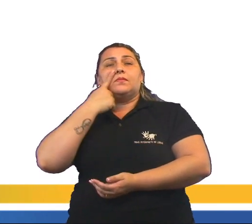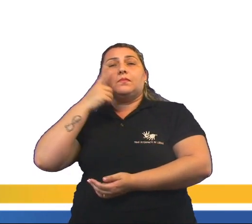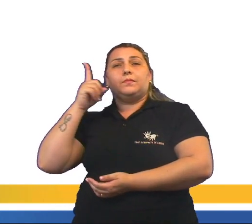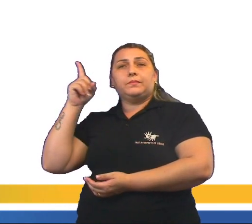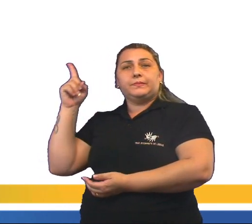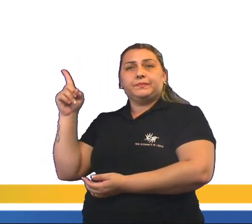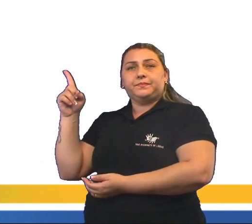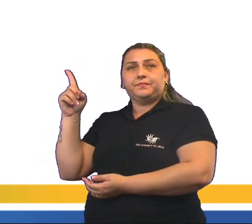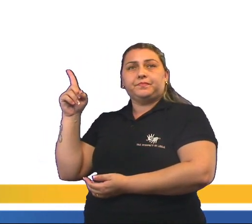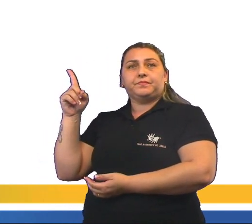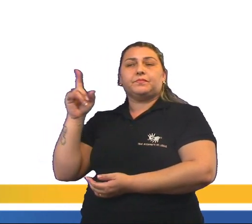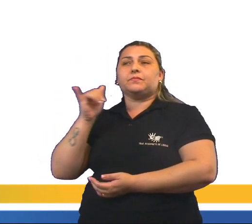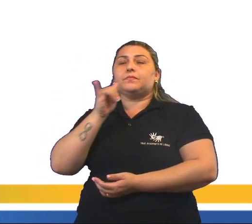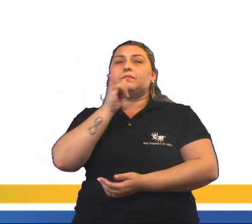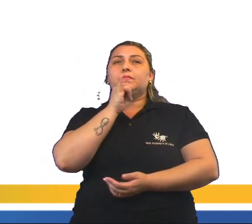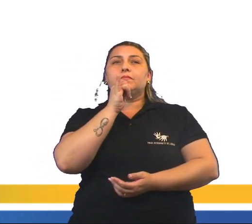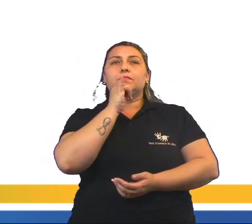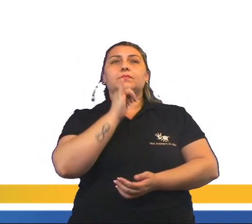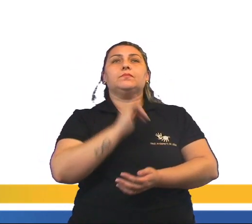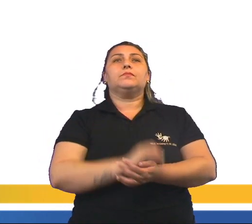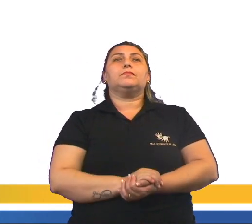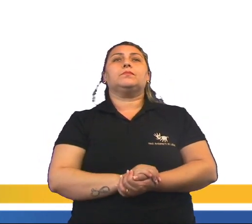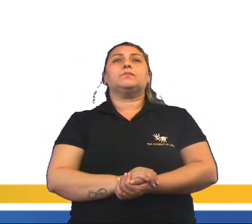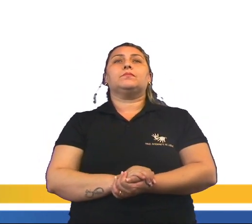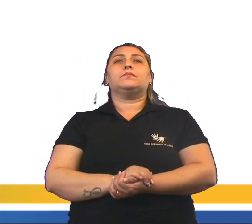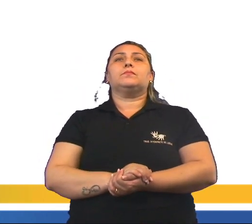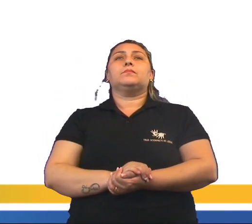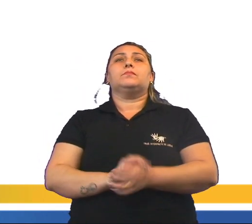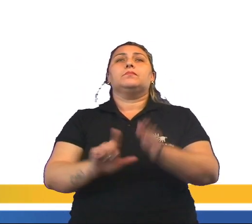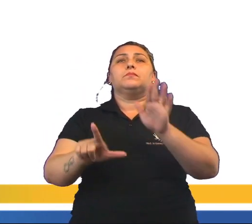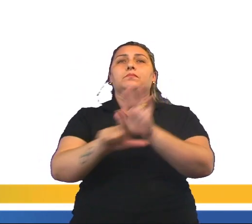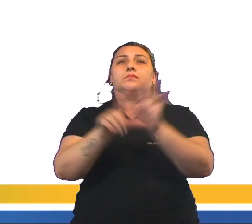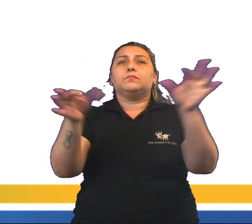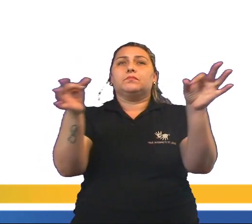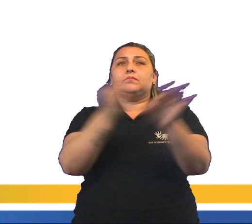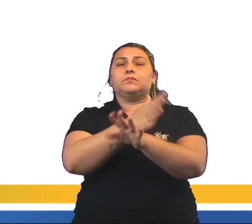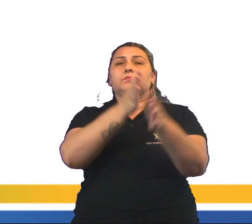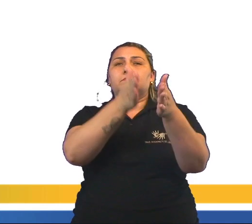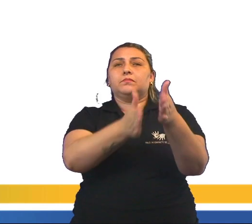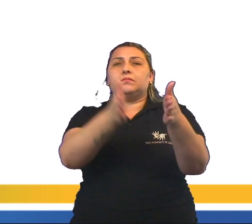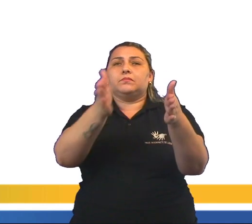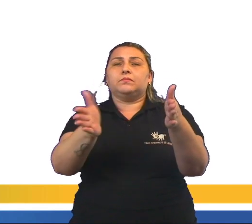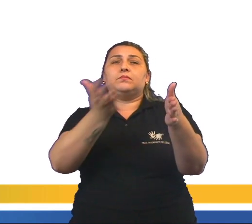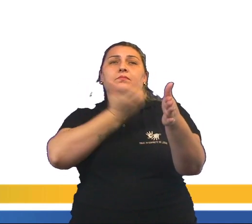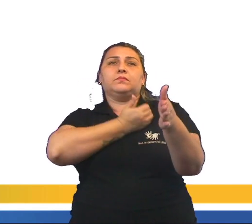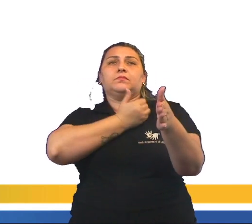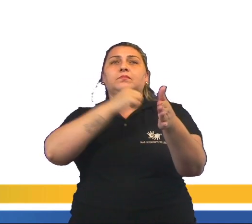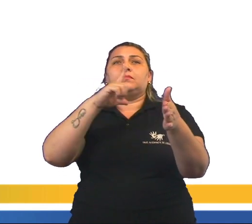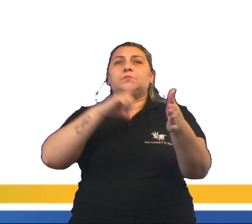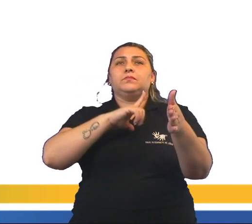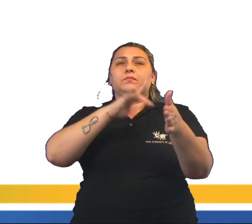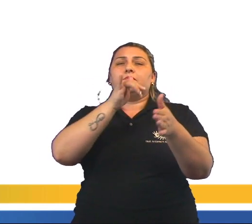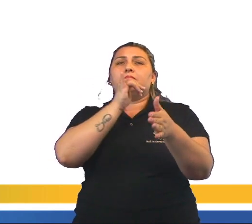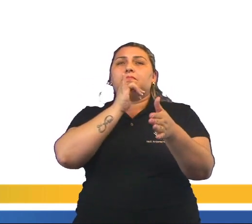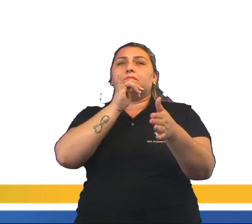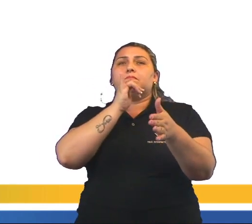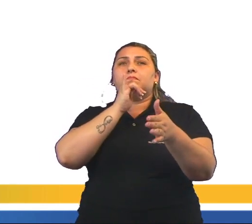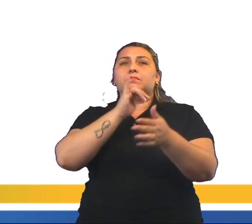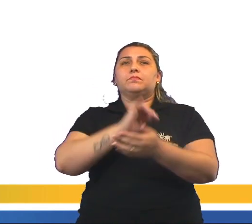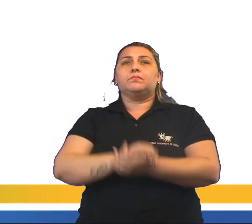dar uma olhada aqui observando aí e a lei de informação numérica nós vamos ter um